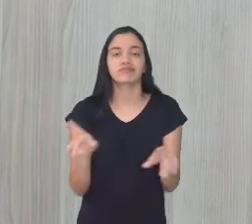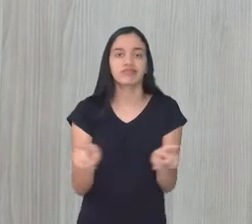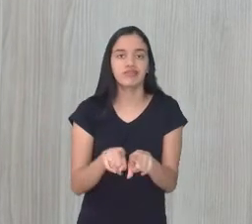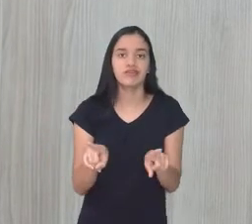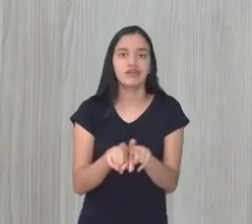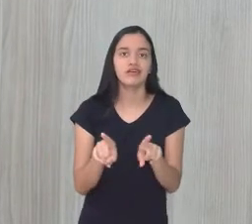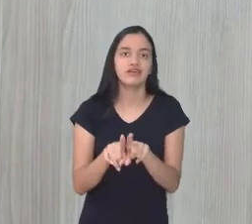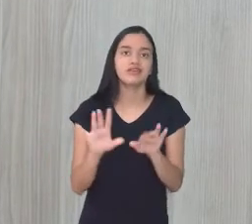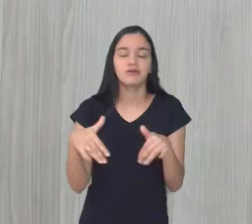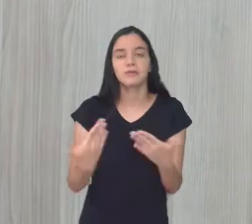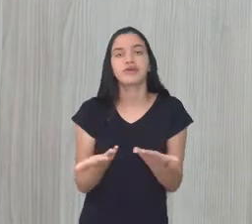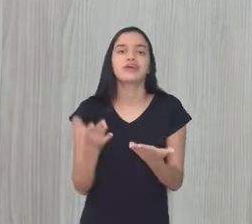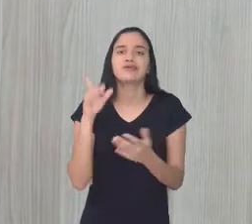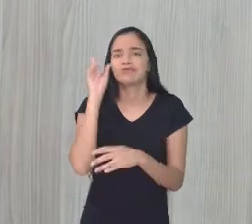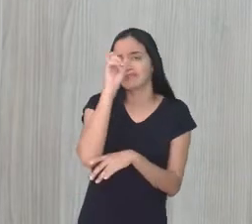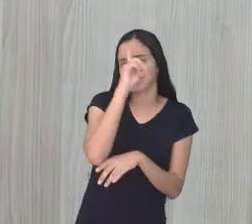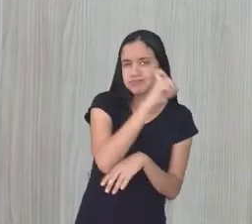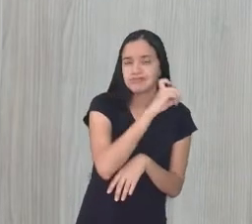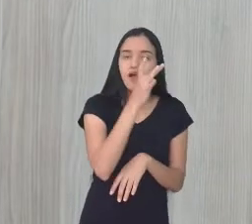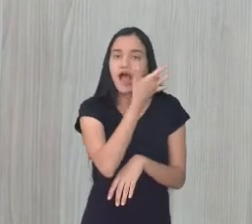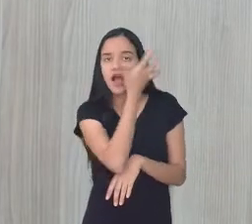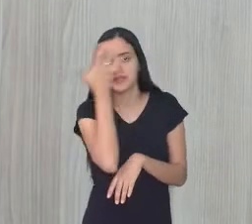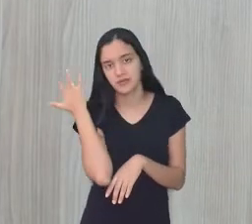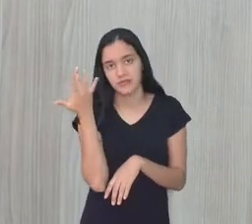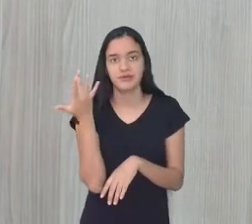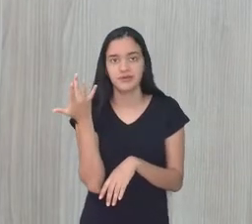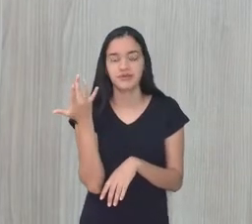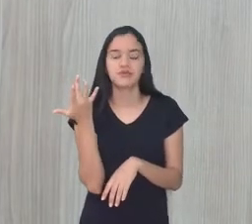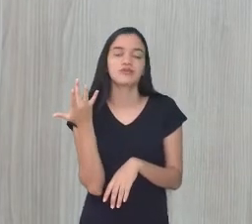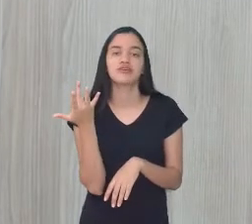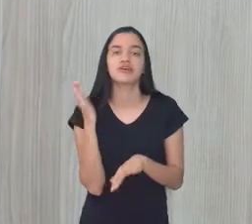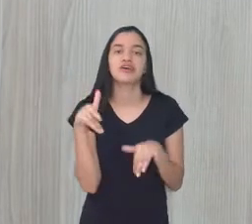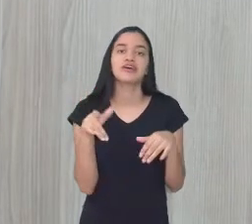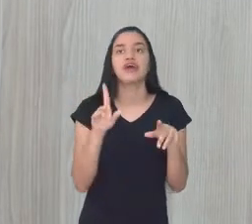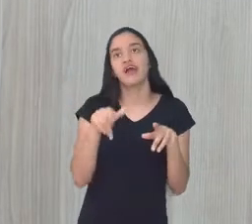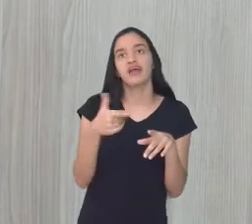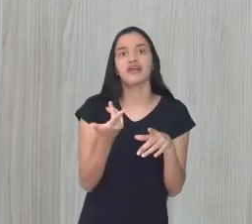quase intransponível, dificultando essas pessoas a